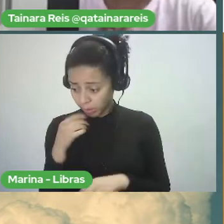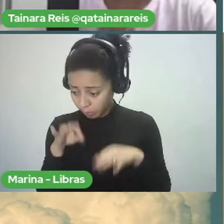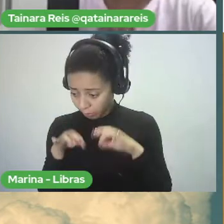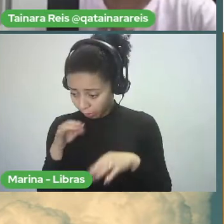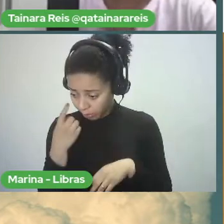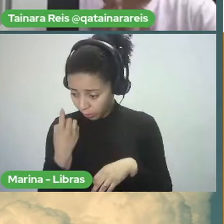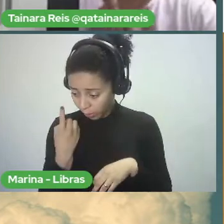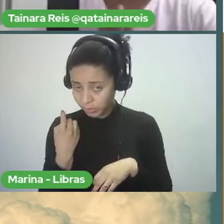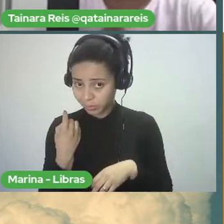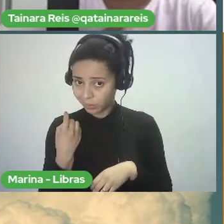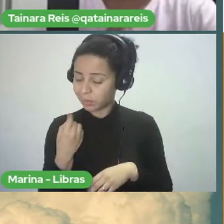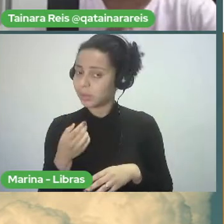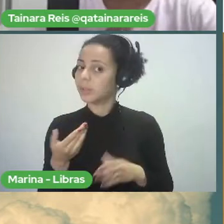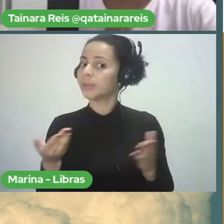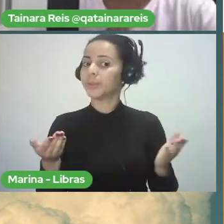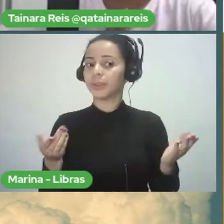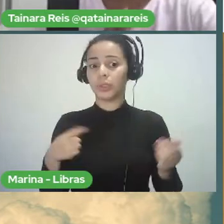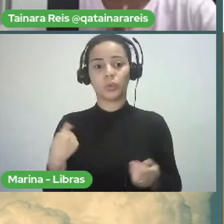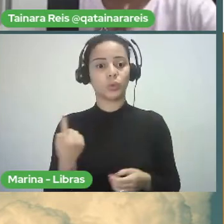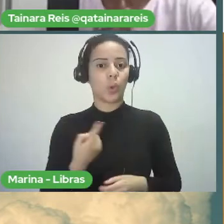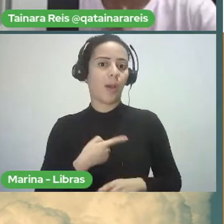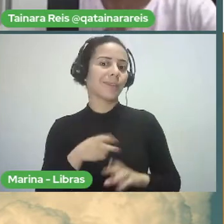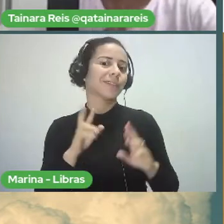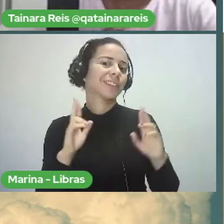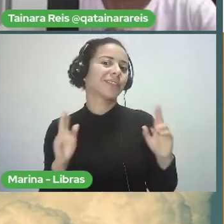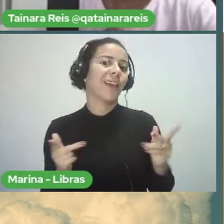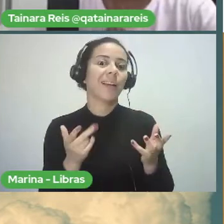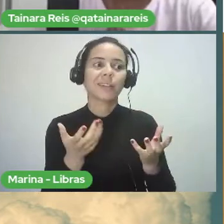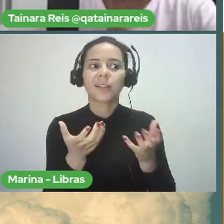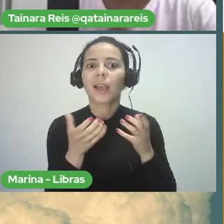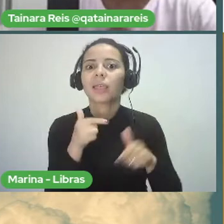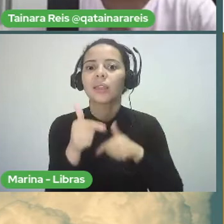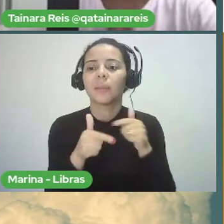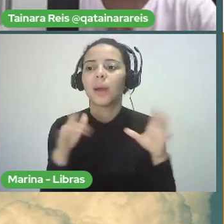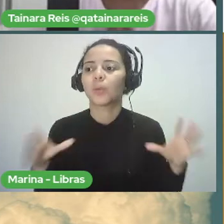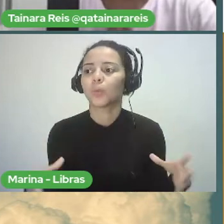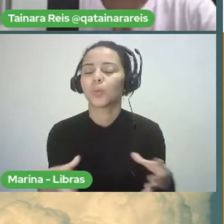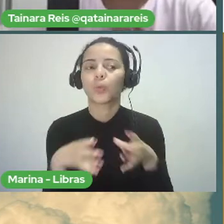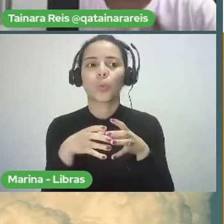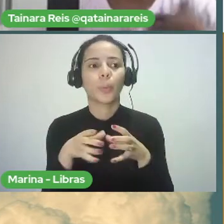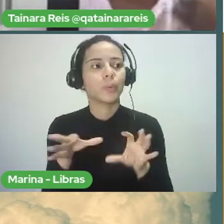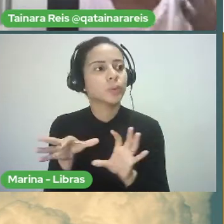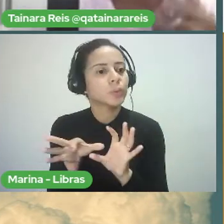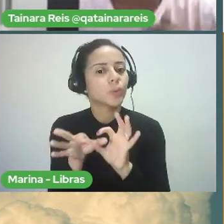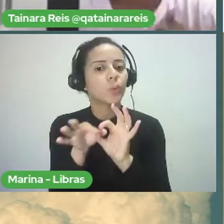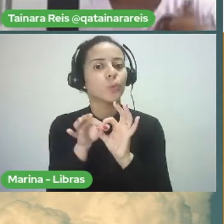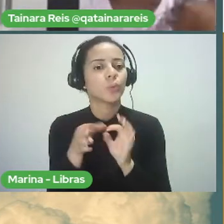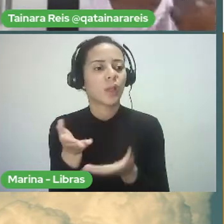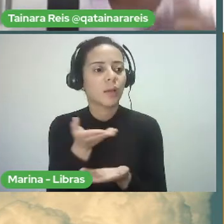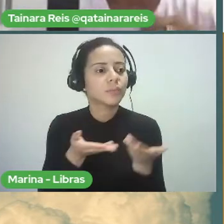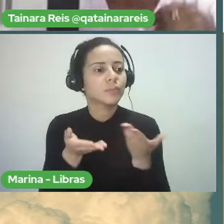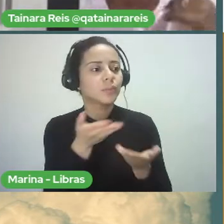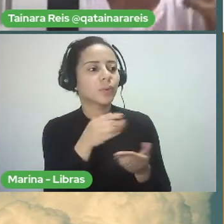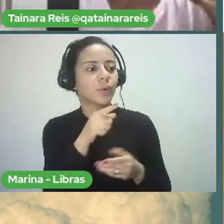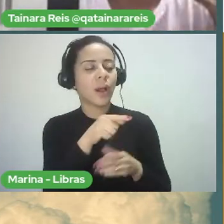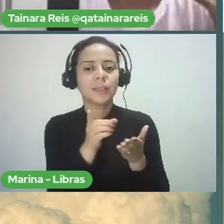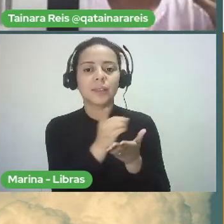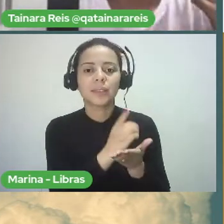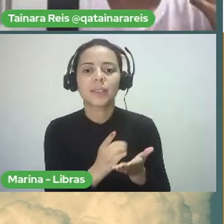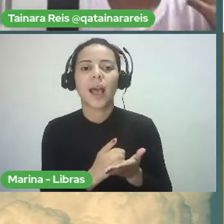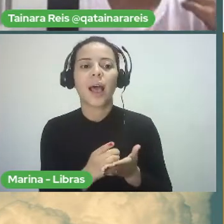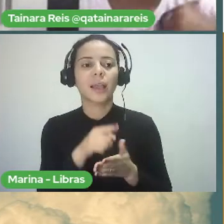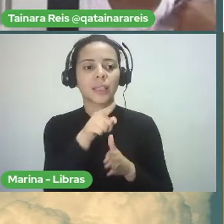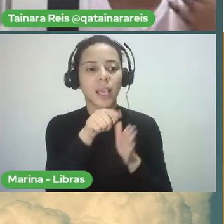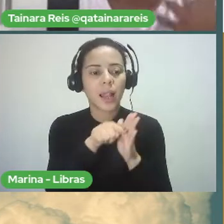justamente o pareamento entre todos os papéis, né? Já pareei como pessoa analista de negócio, com designer,